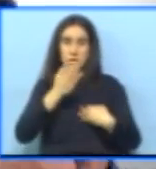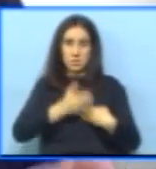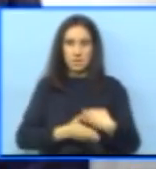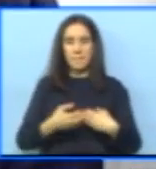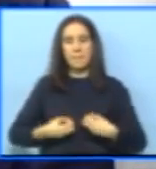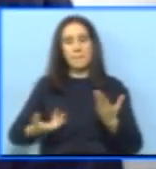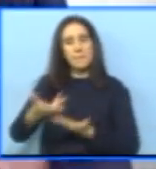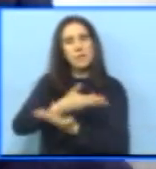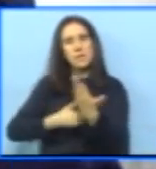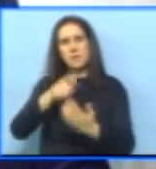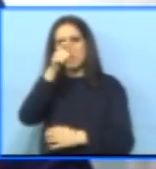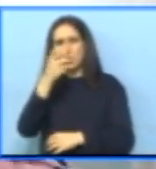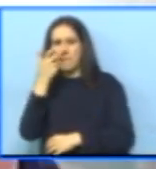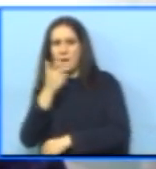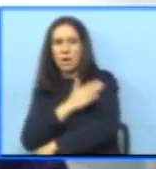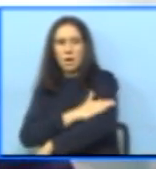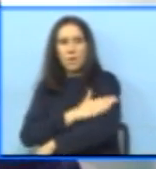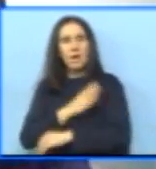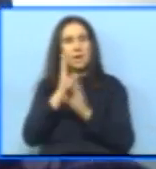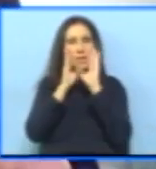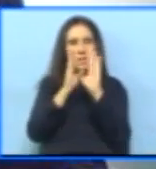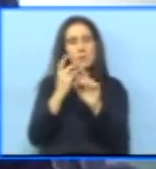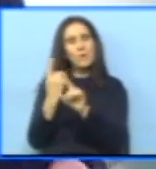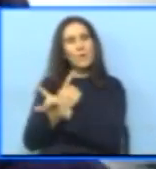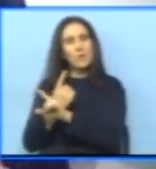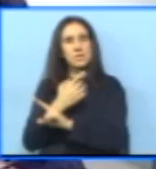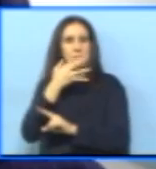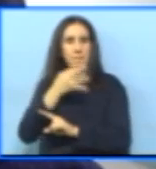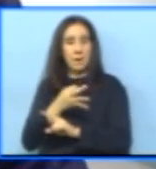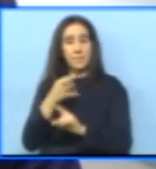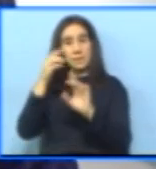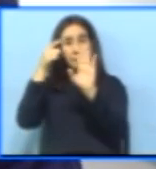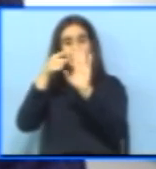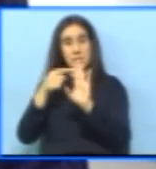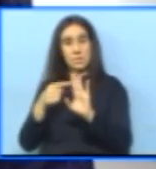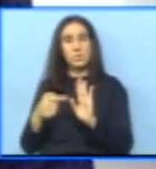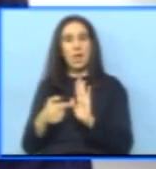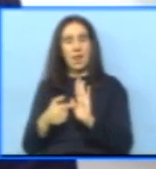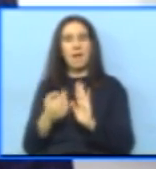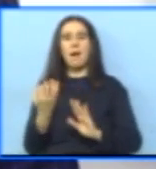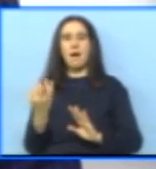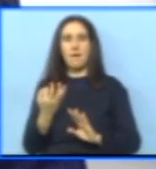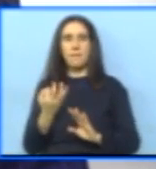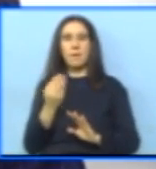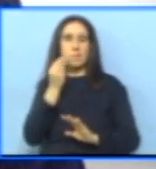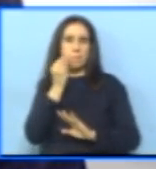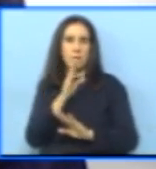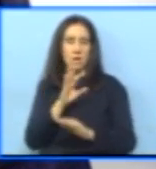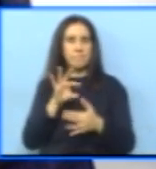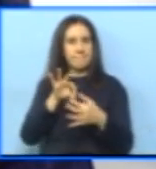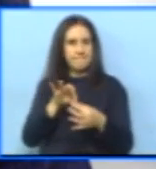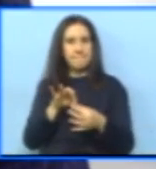a atenção ao fraco, ao débil, essas coisas todas, ou esses princípios todos, que no fundo estão no âmago